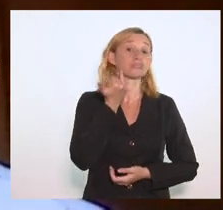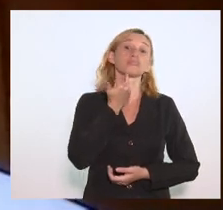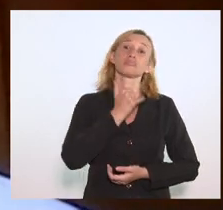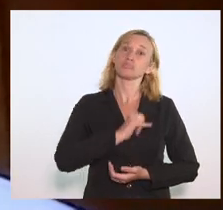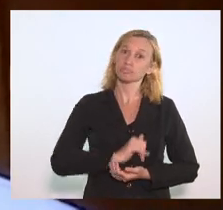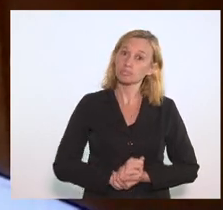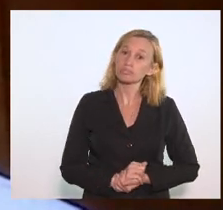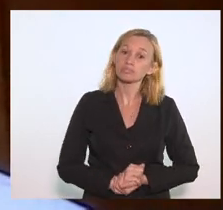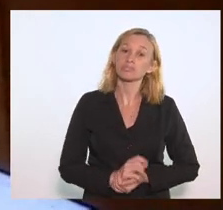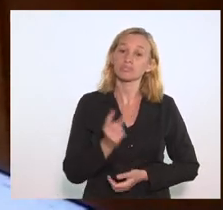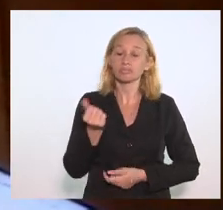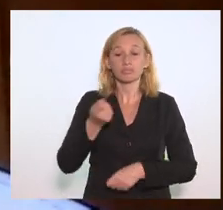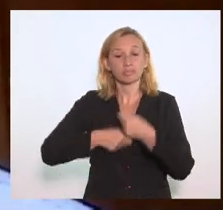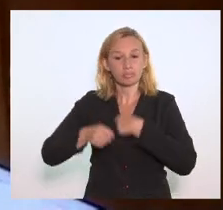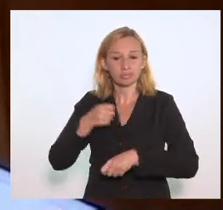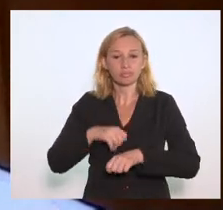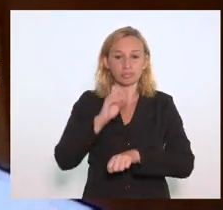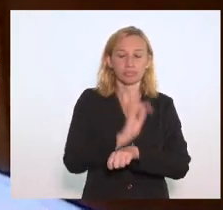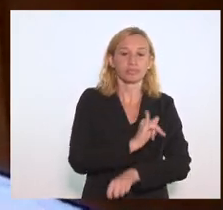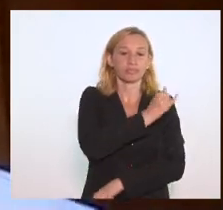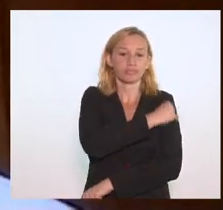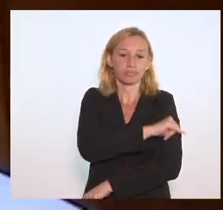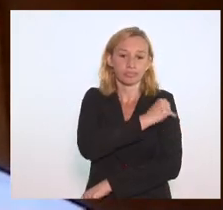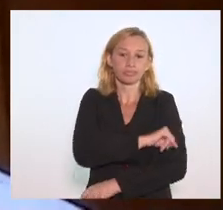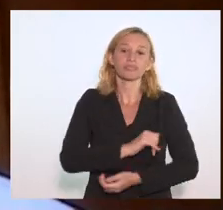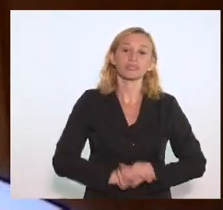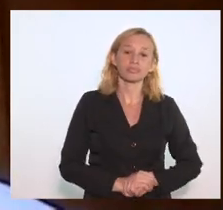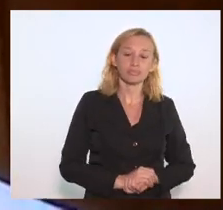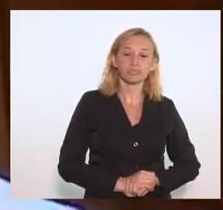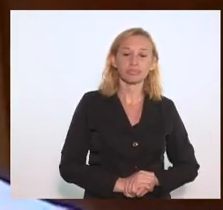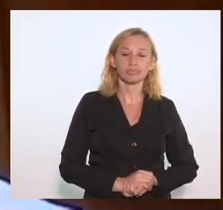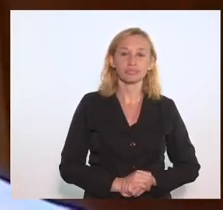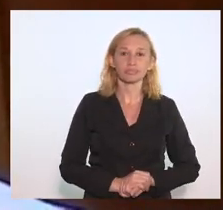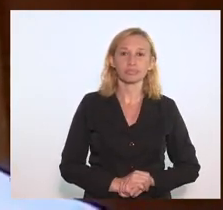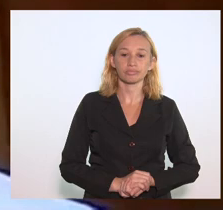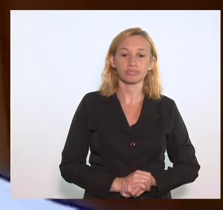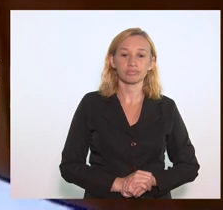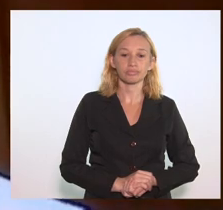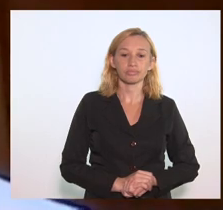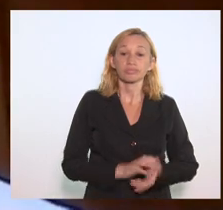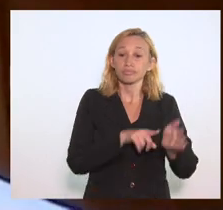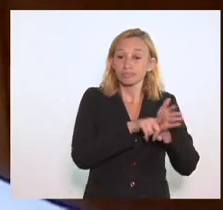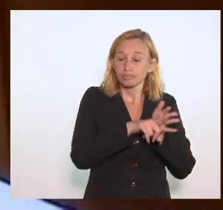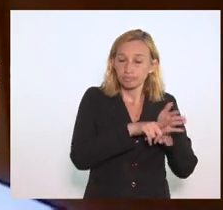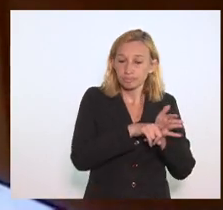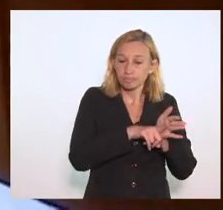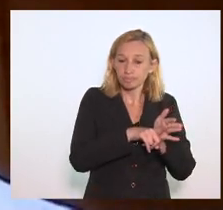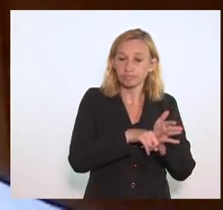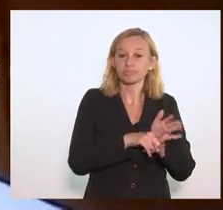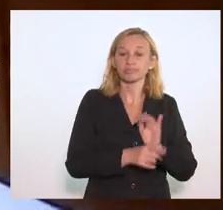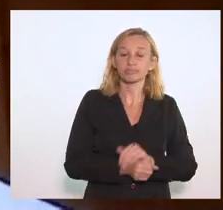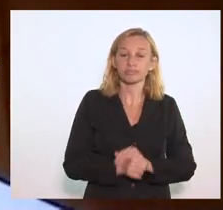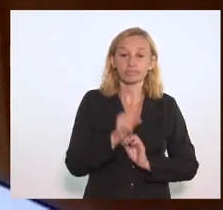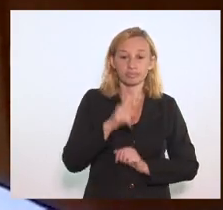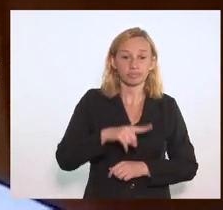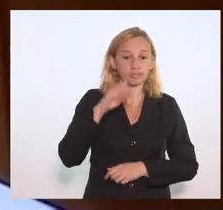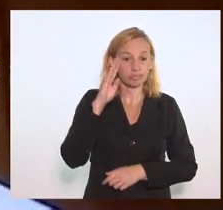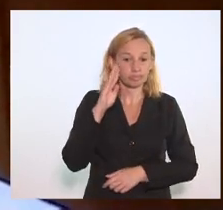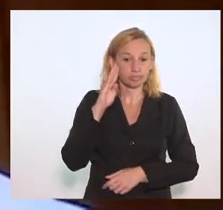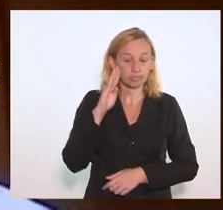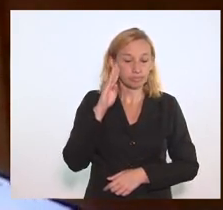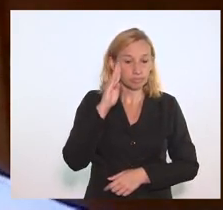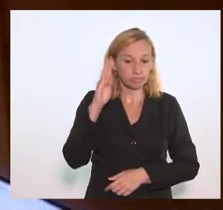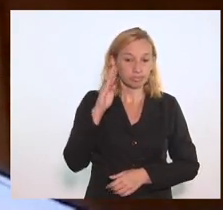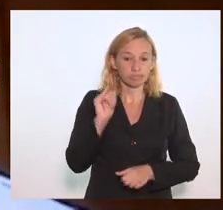importantíssimas para a economia do Estado do Rio de Janeiro, importantíssimas, e fiscalizá-las, portanto, é absolutamente